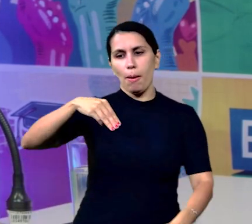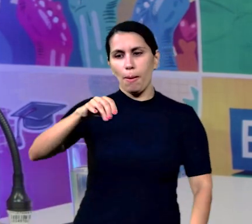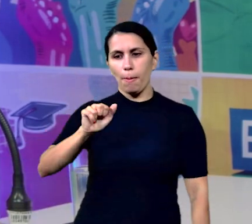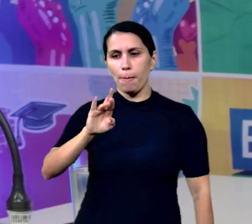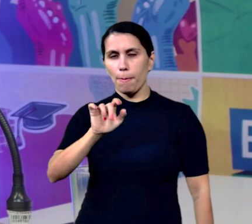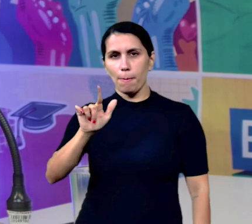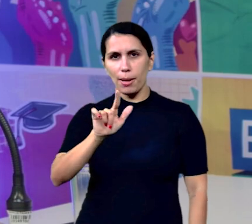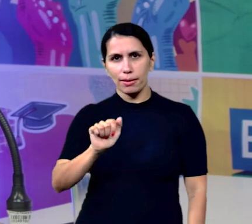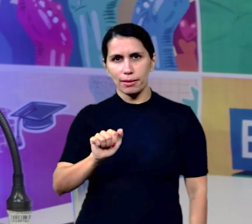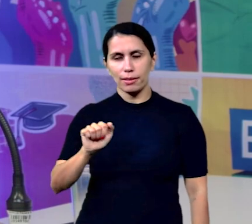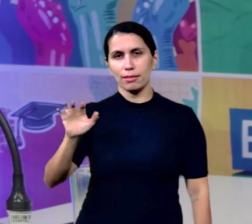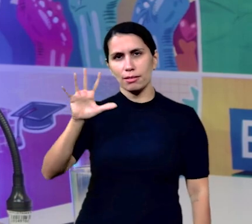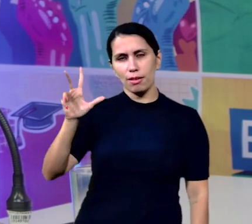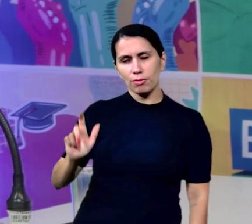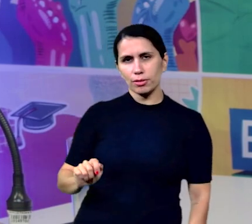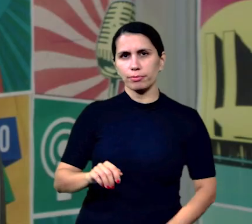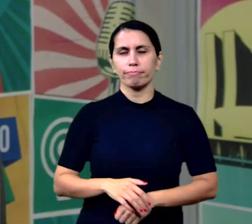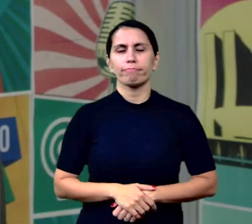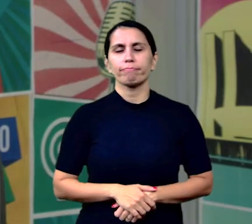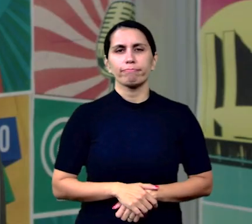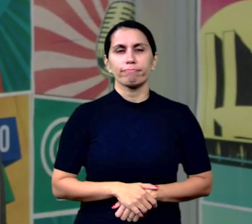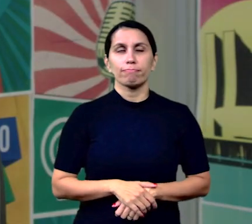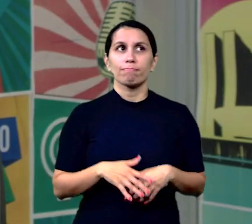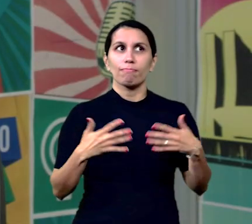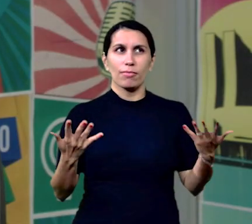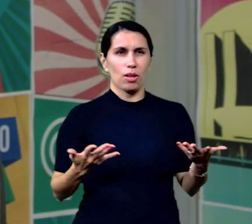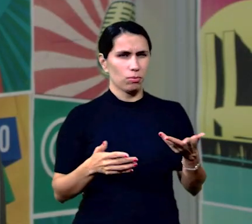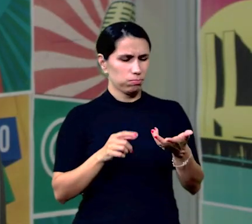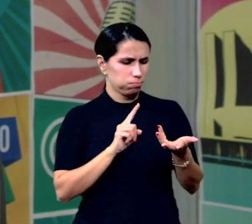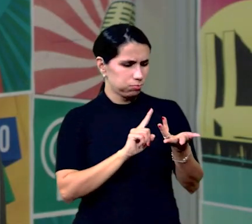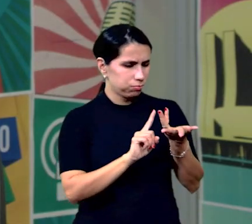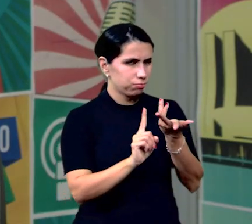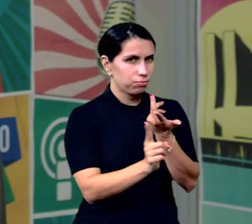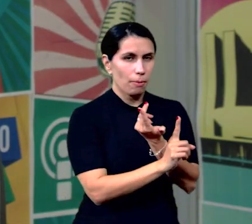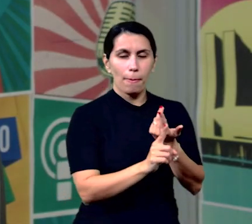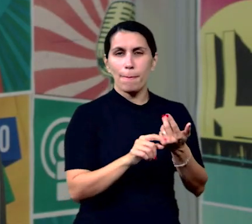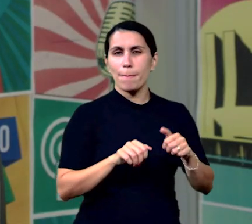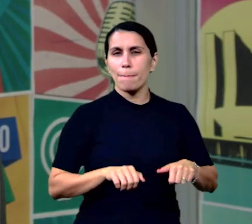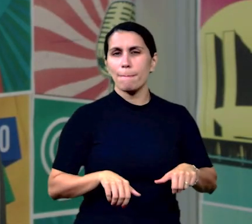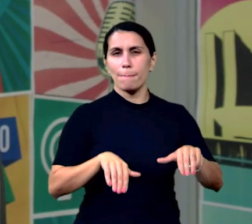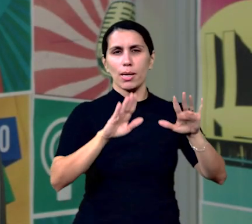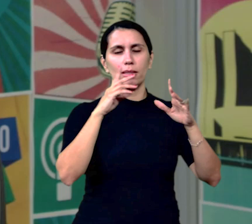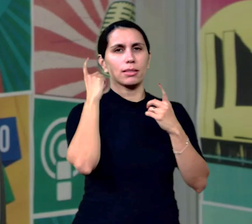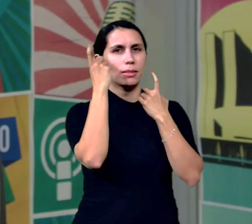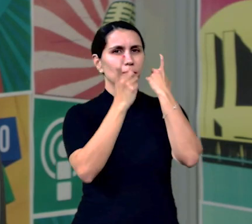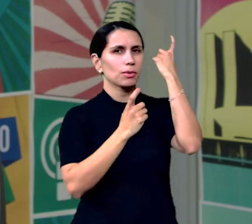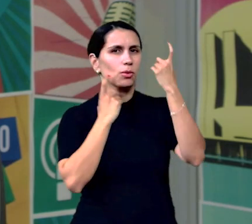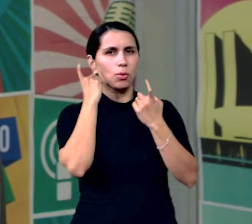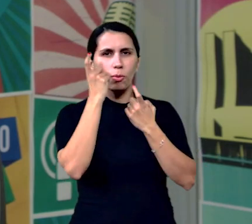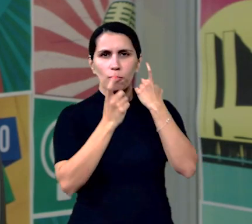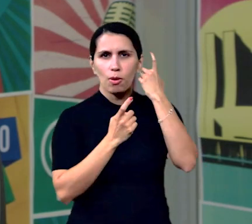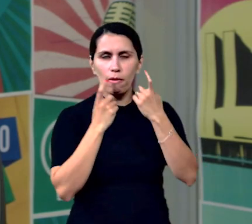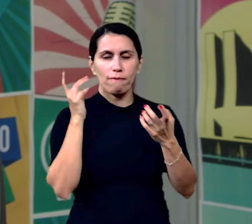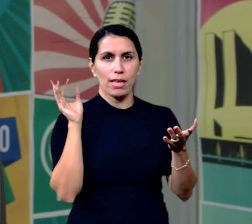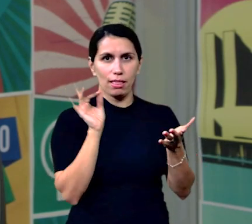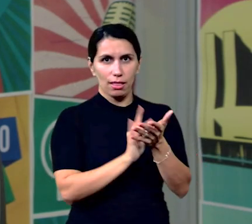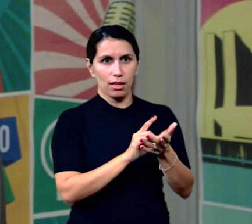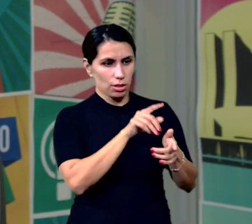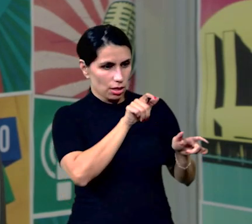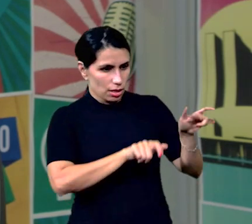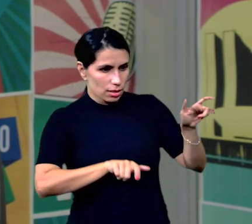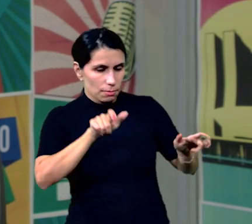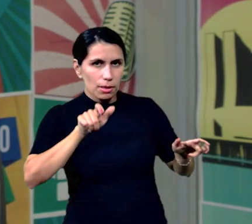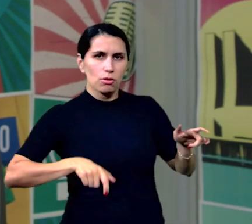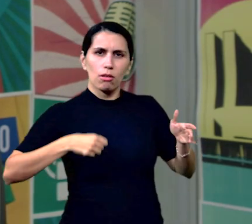Brasil. Muitas maneiras, né. Acho que o que mais preocupa, eh, ativistas, não